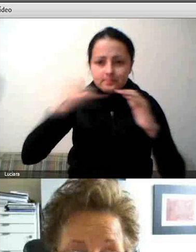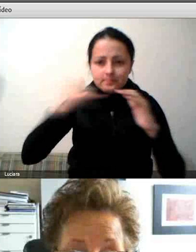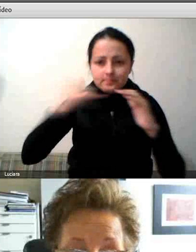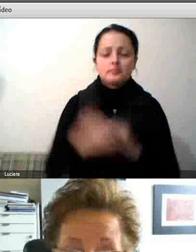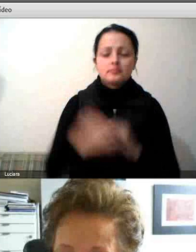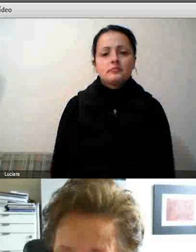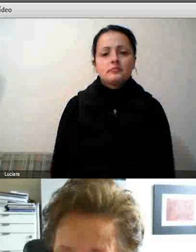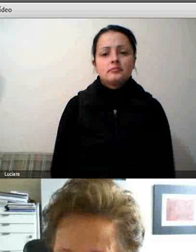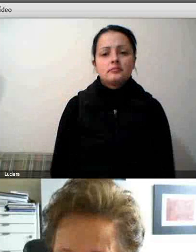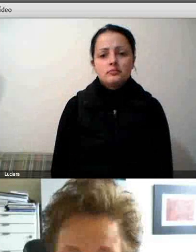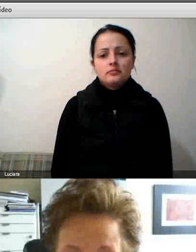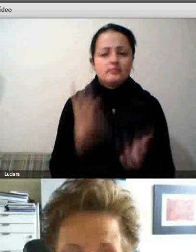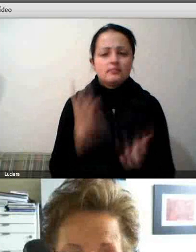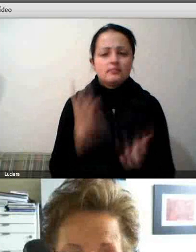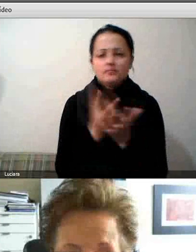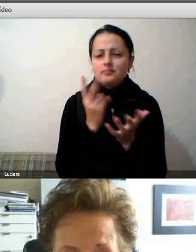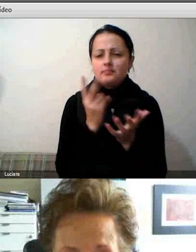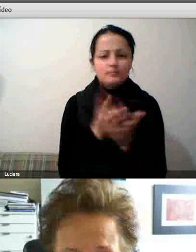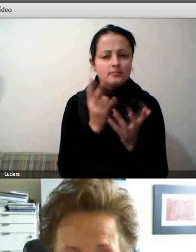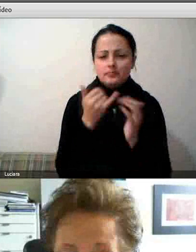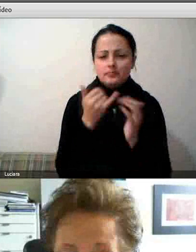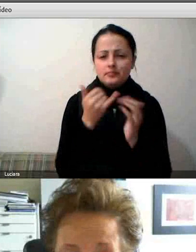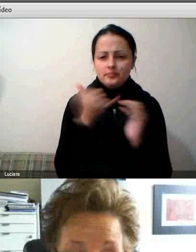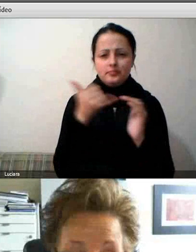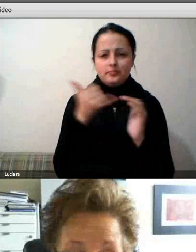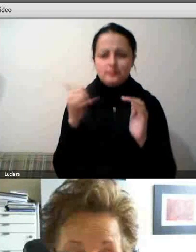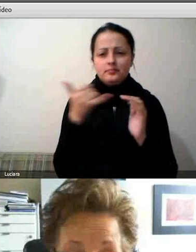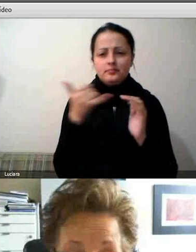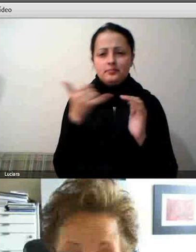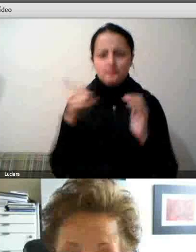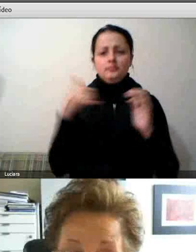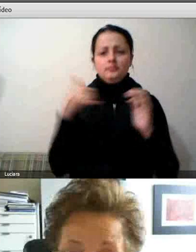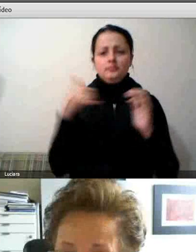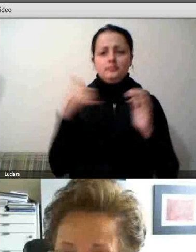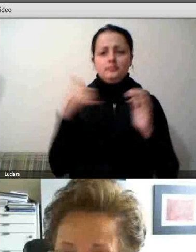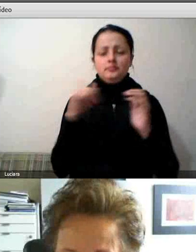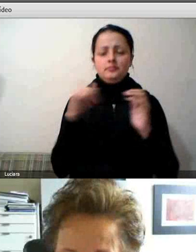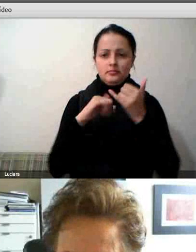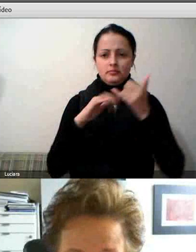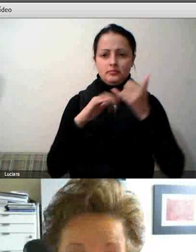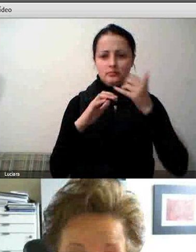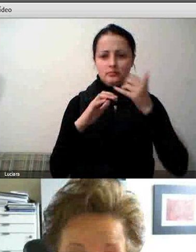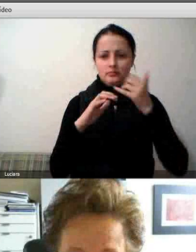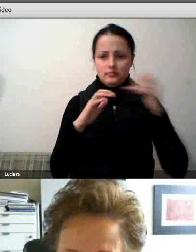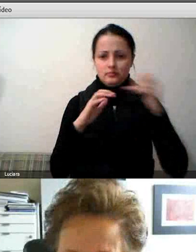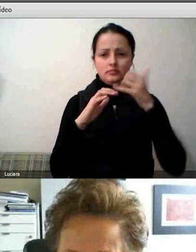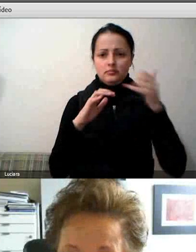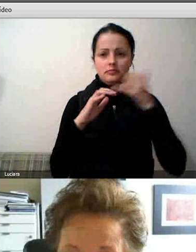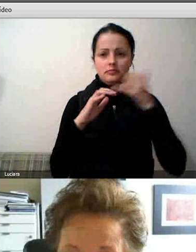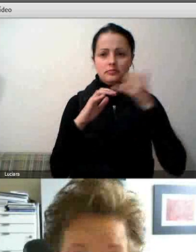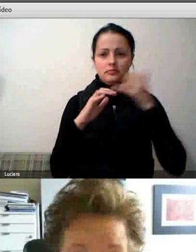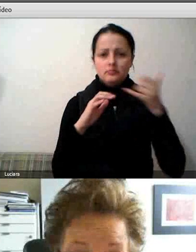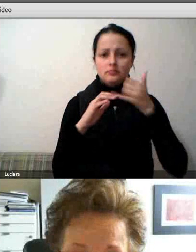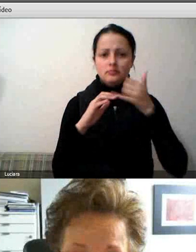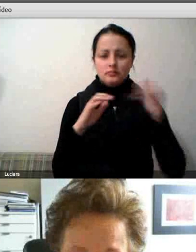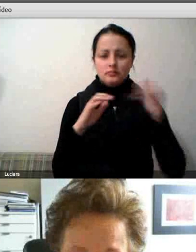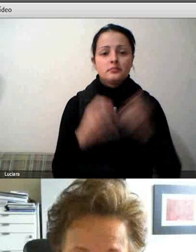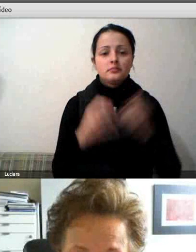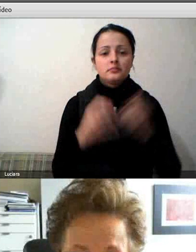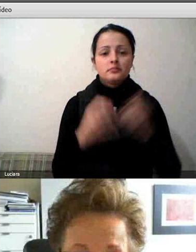vai colorindo, mostrando, por exemplo, isso aqui são minúsculos, as células neuronais são